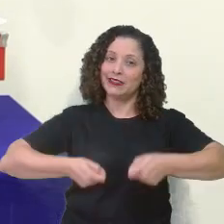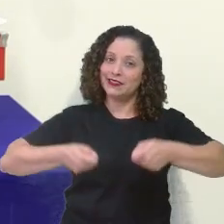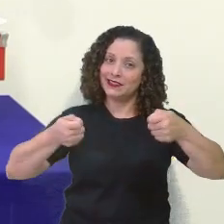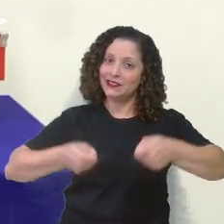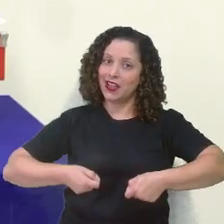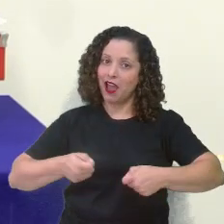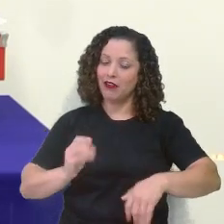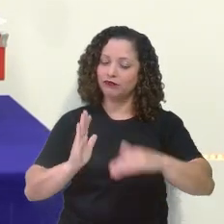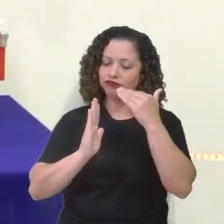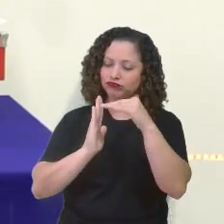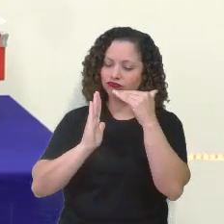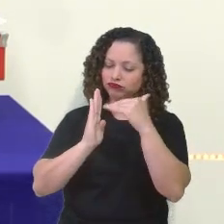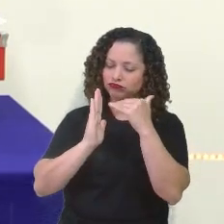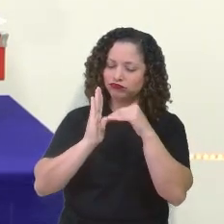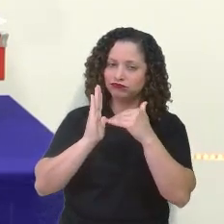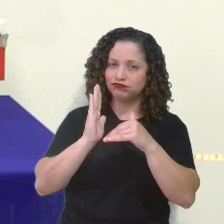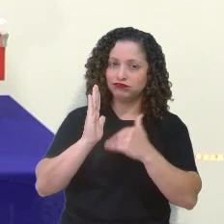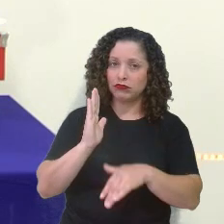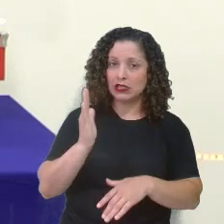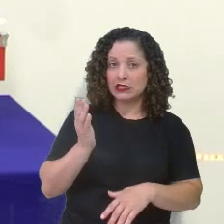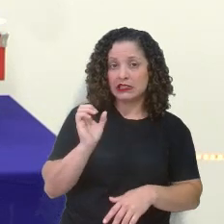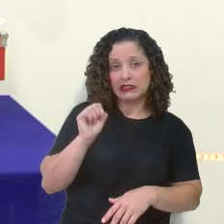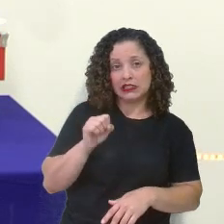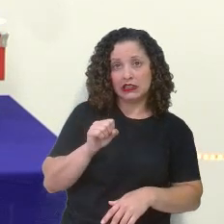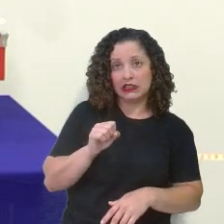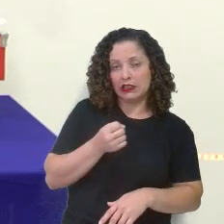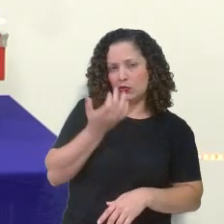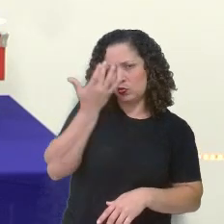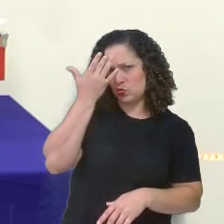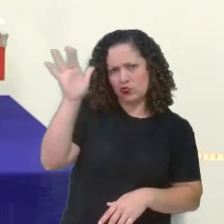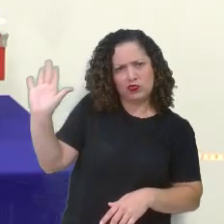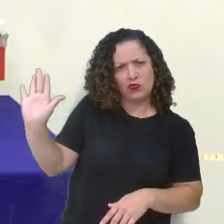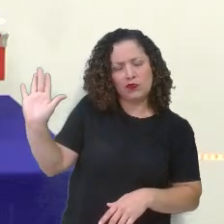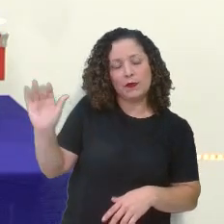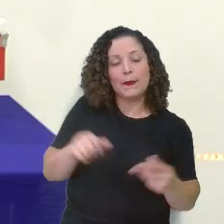não sabe, se nós não sabemos o que é que a gente procura